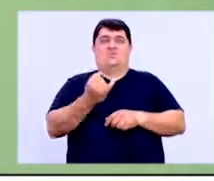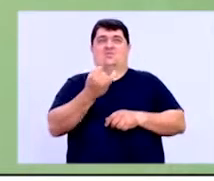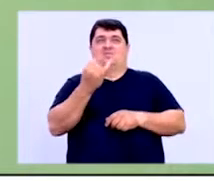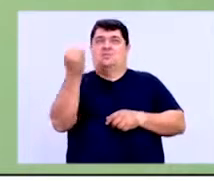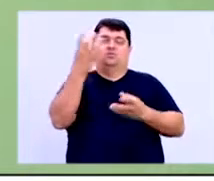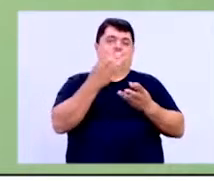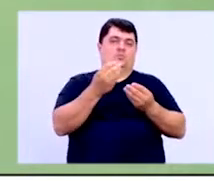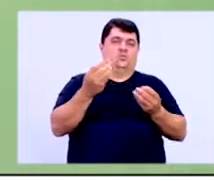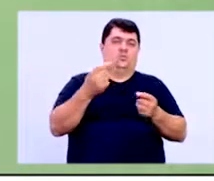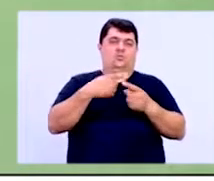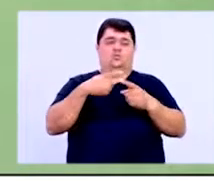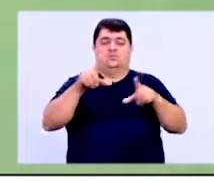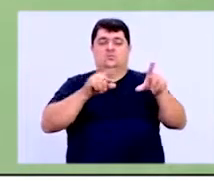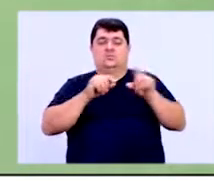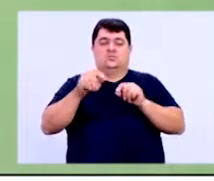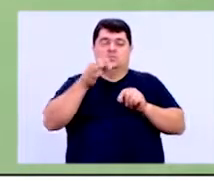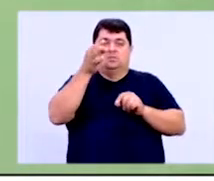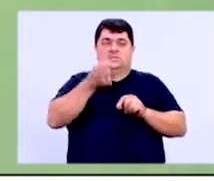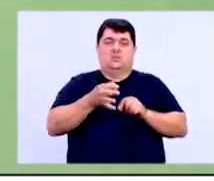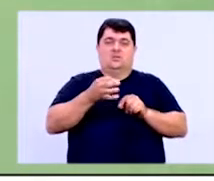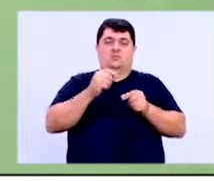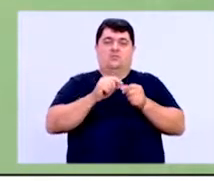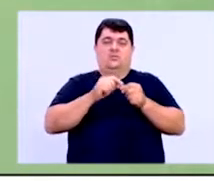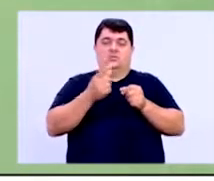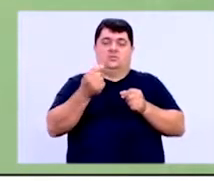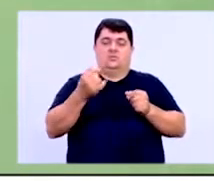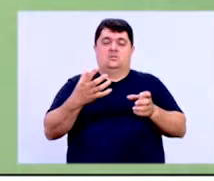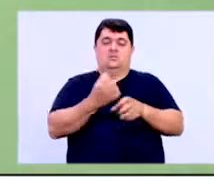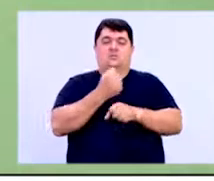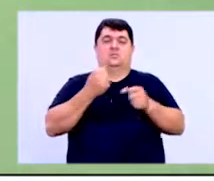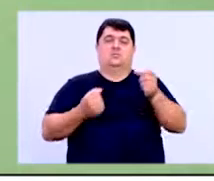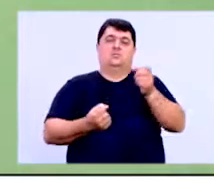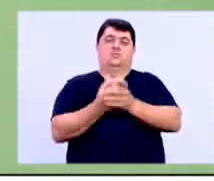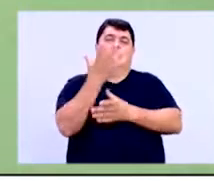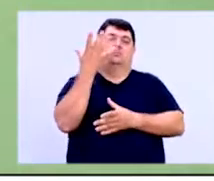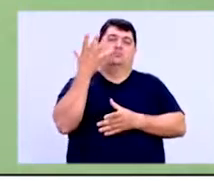fundamental na tomada de decisão para a formação do preço.